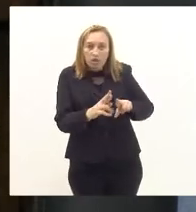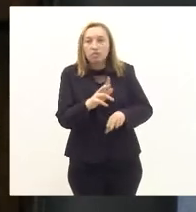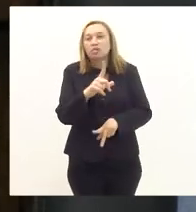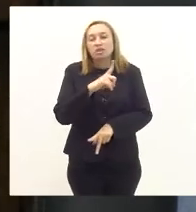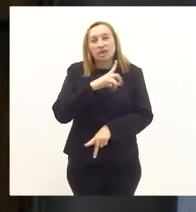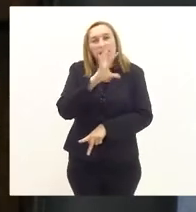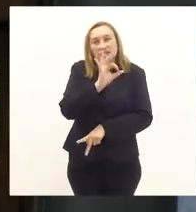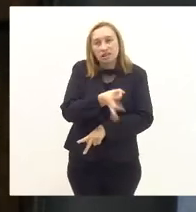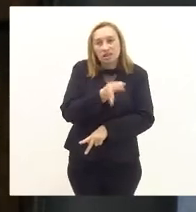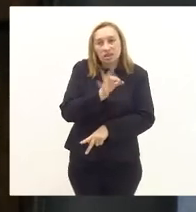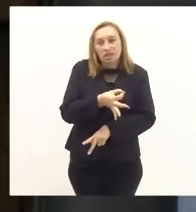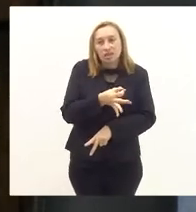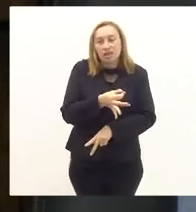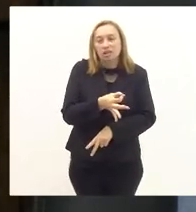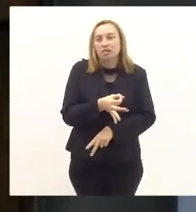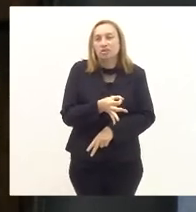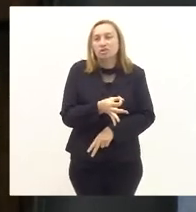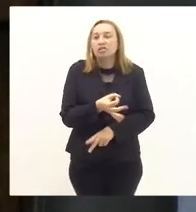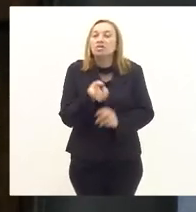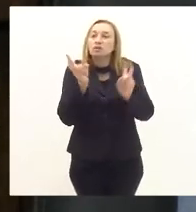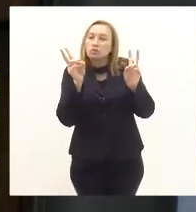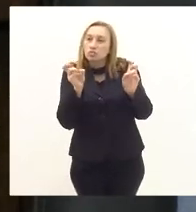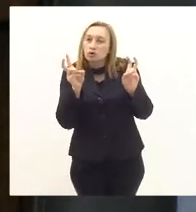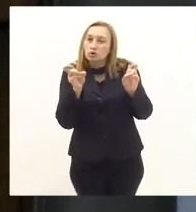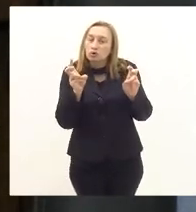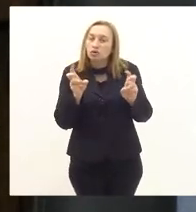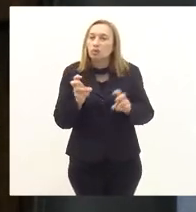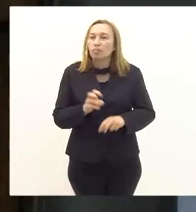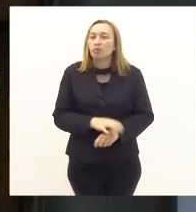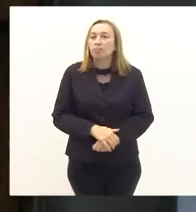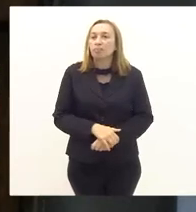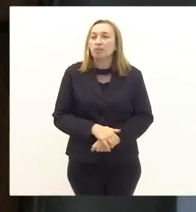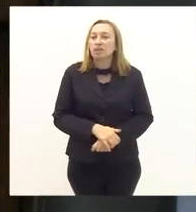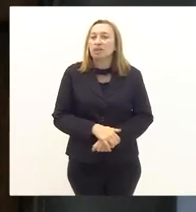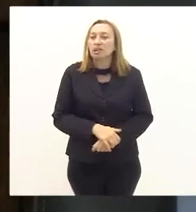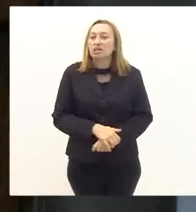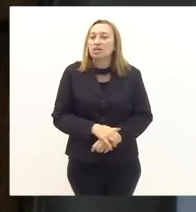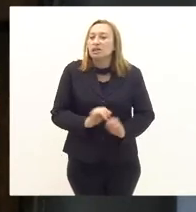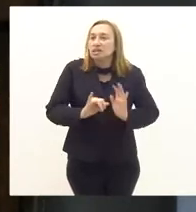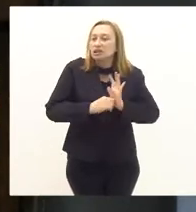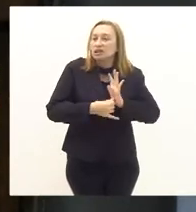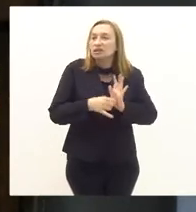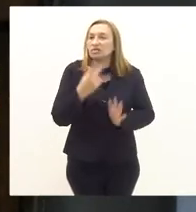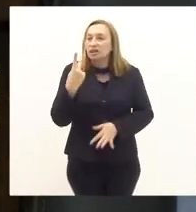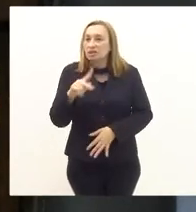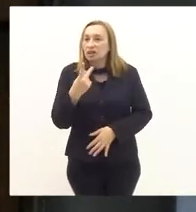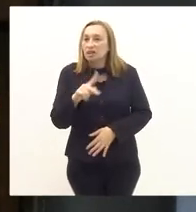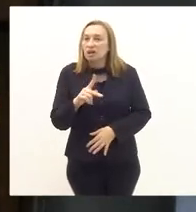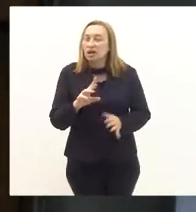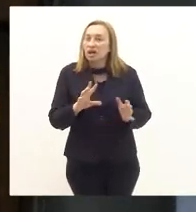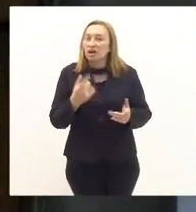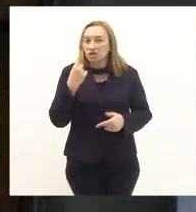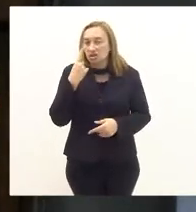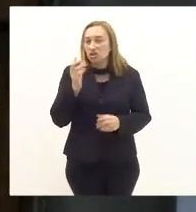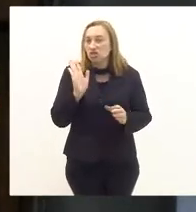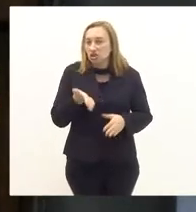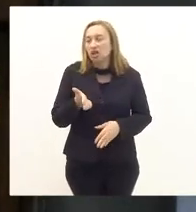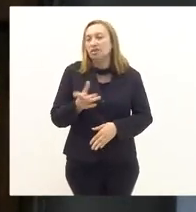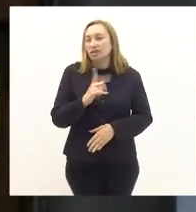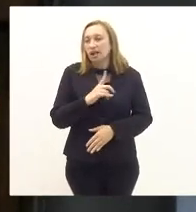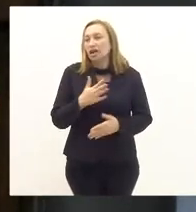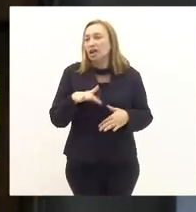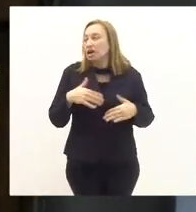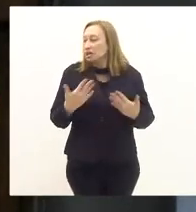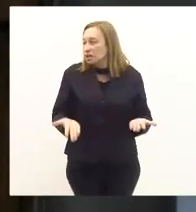né, pela aquela situação que ele se identifica, então ali a gente já tem.